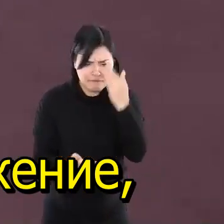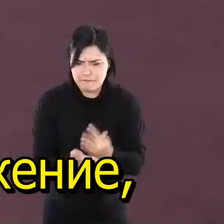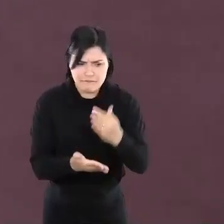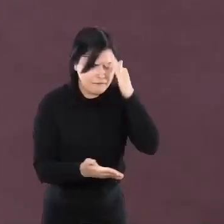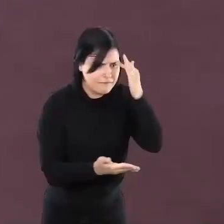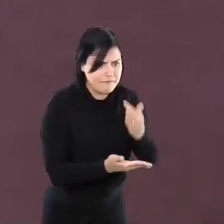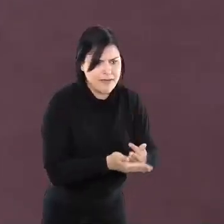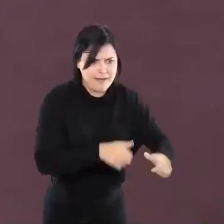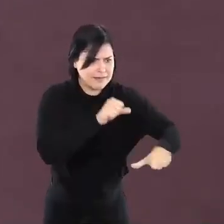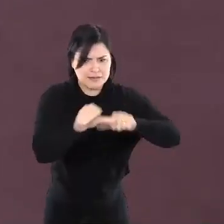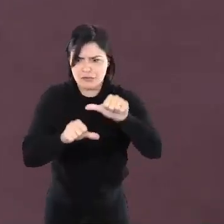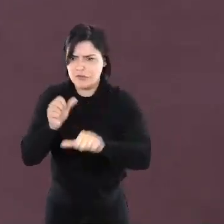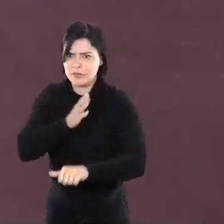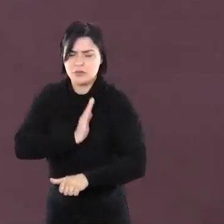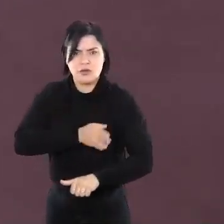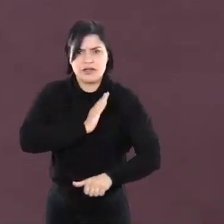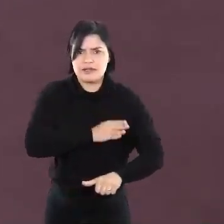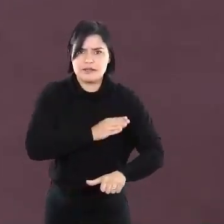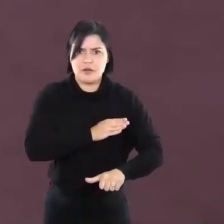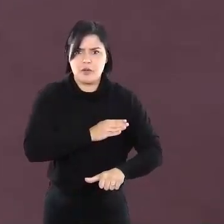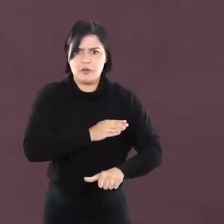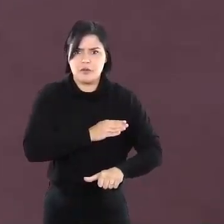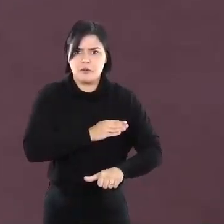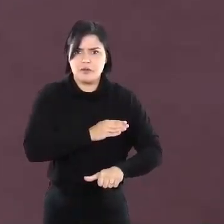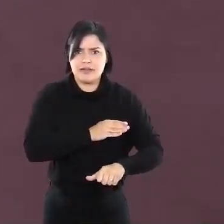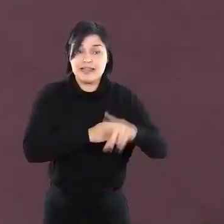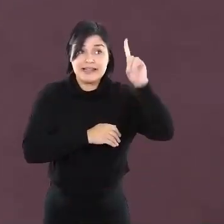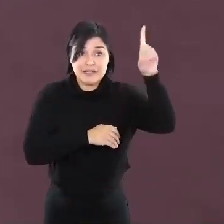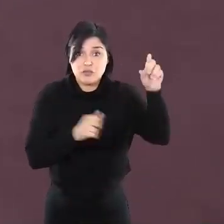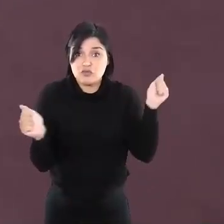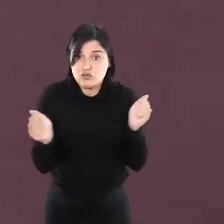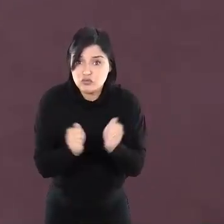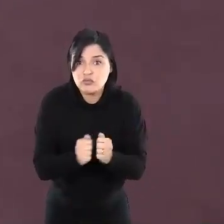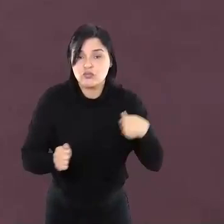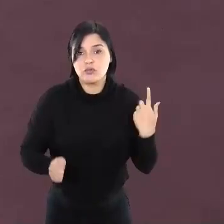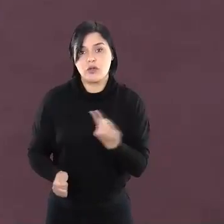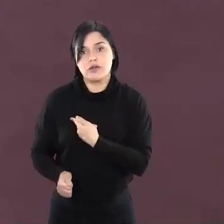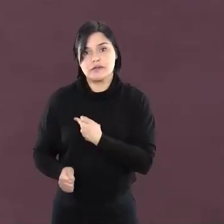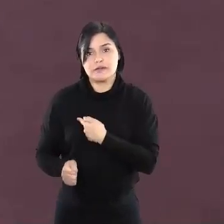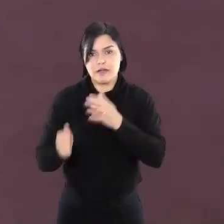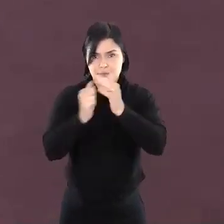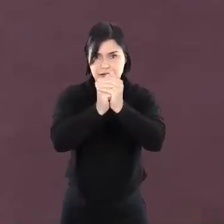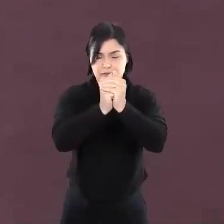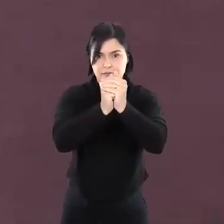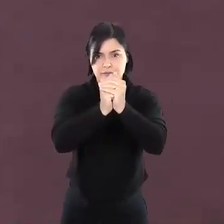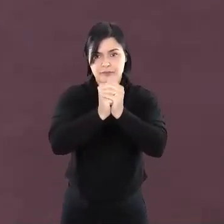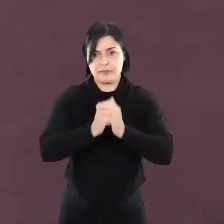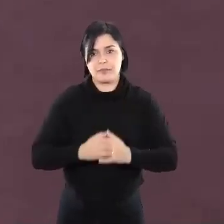transformação, produzindo libertação. Ele habita conosco. Amém?